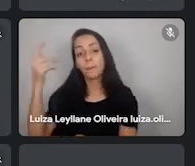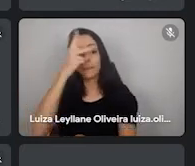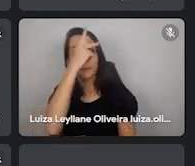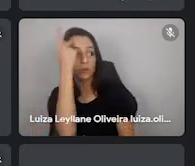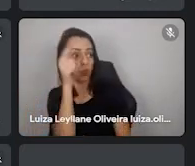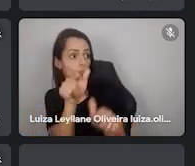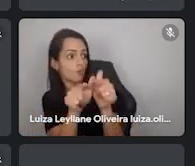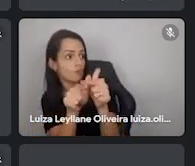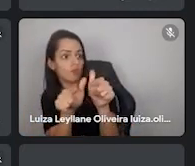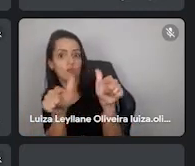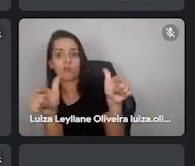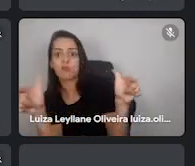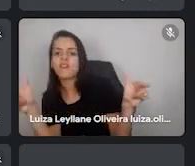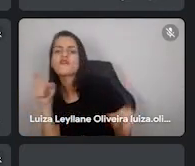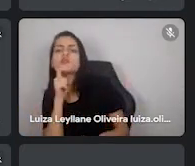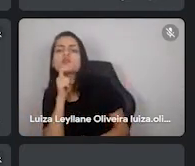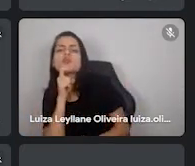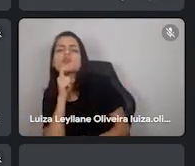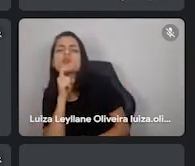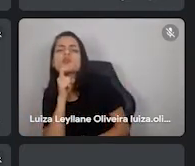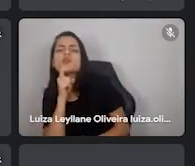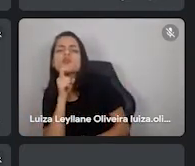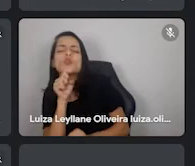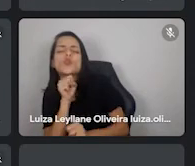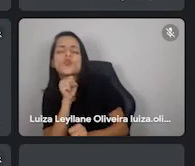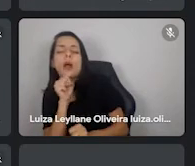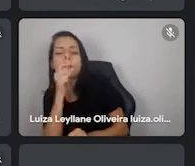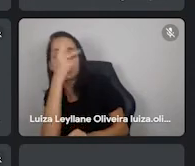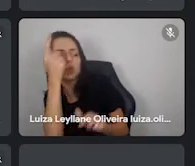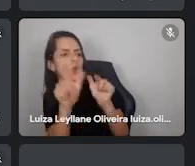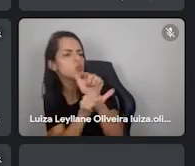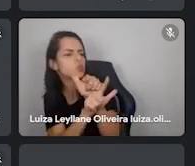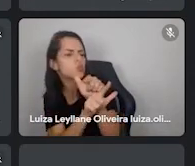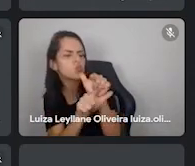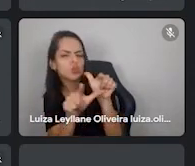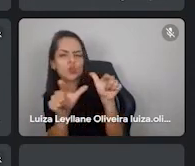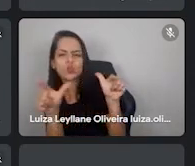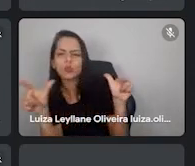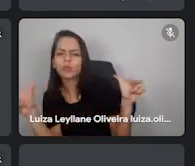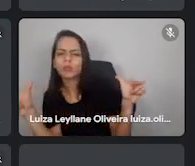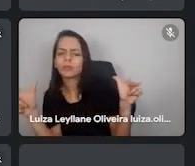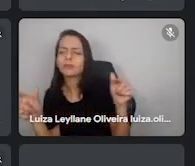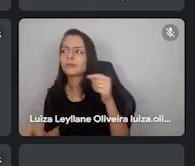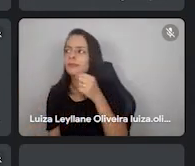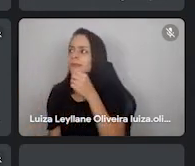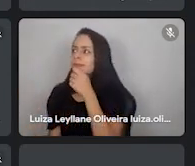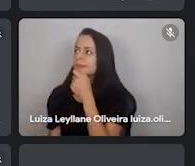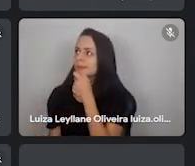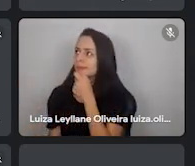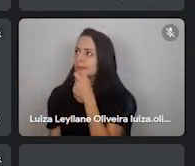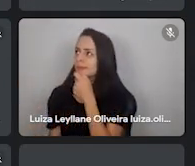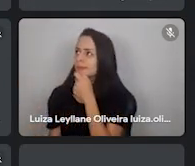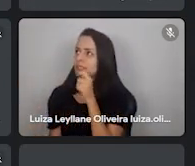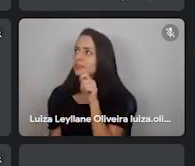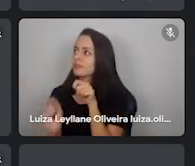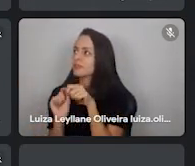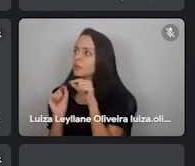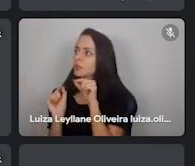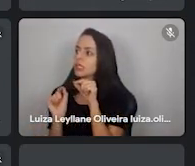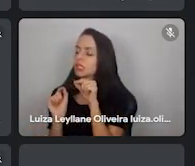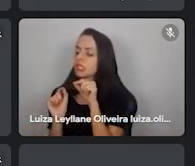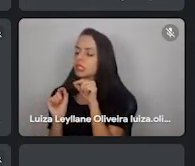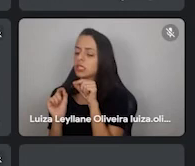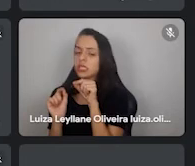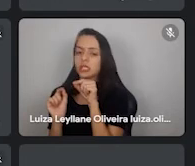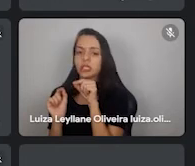matar. Eu falei assim, e agora? O que eu vou fazer? Eu tive que ficar